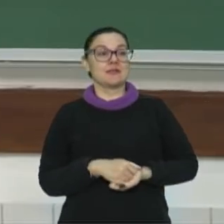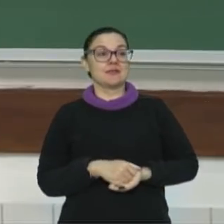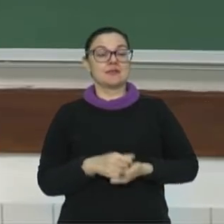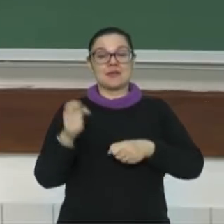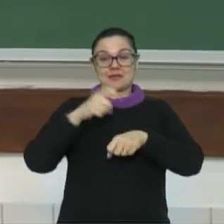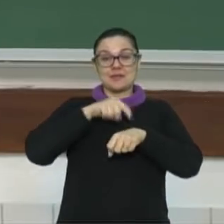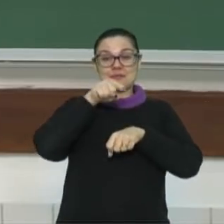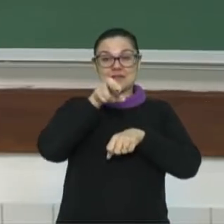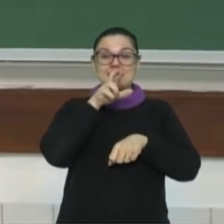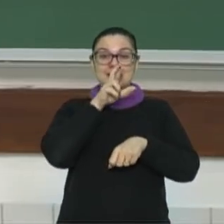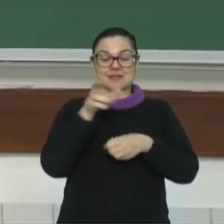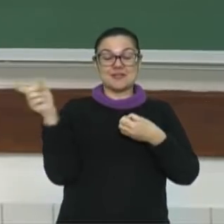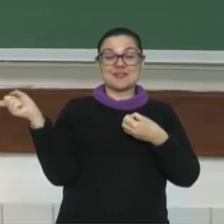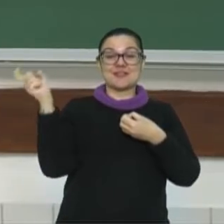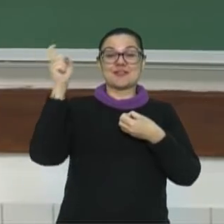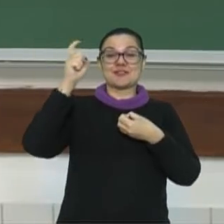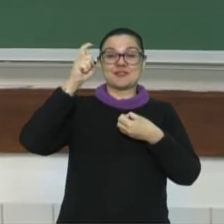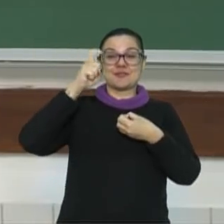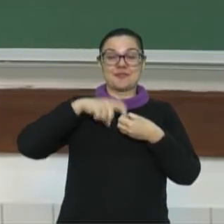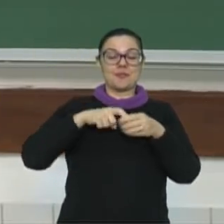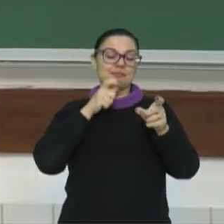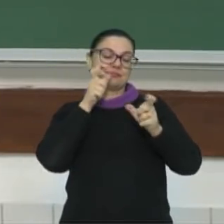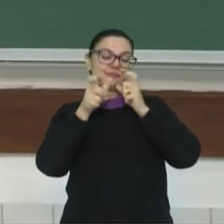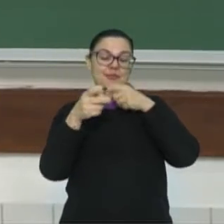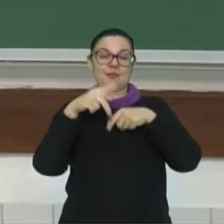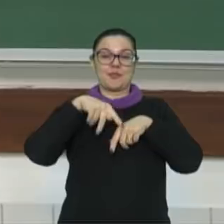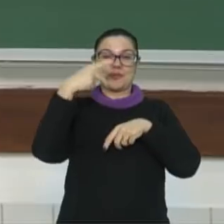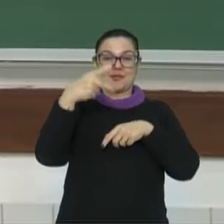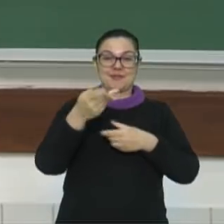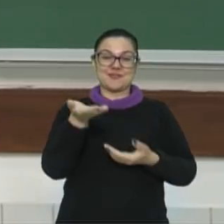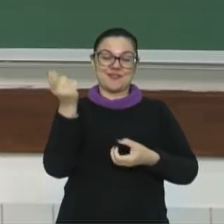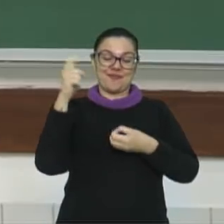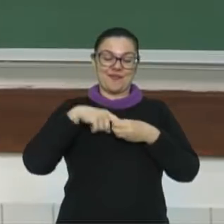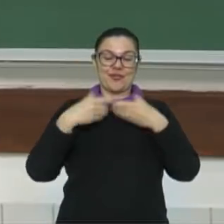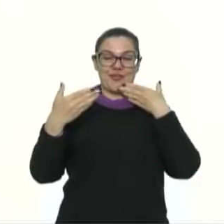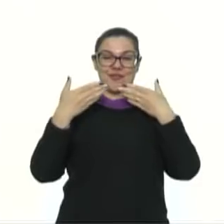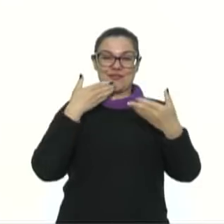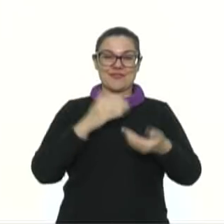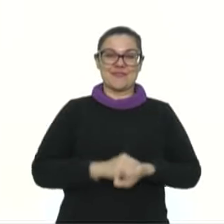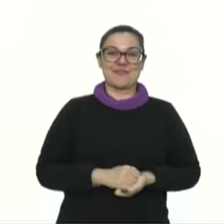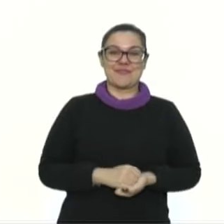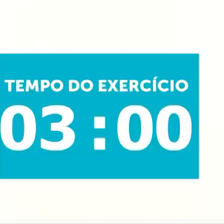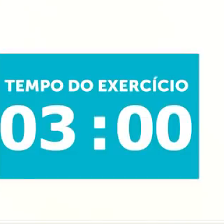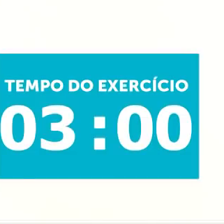quê? Tempo para você responder aí com as suas palavras e a gente volta para conversar.